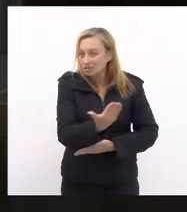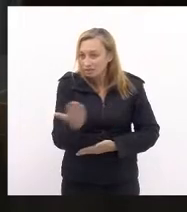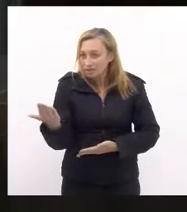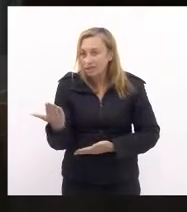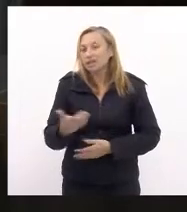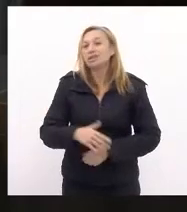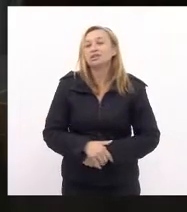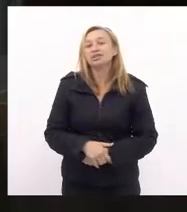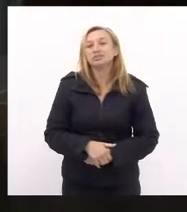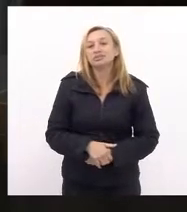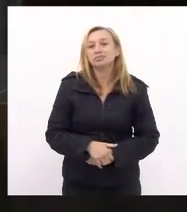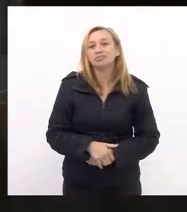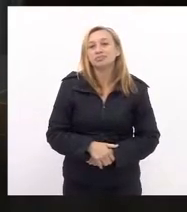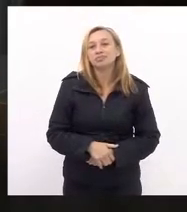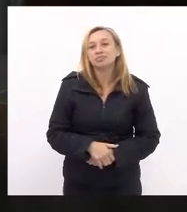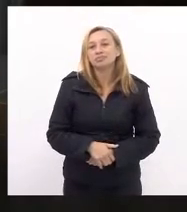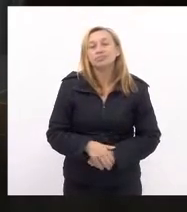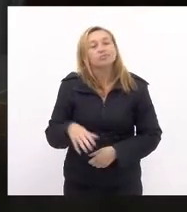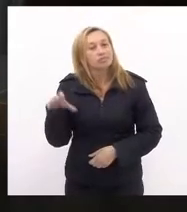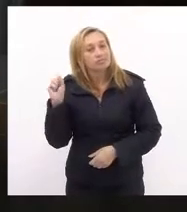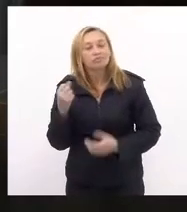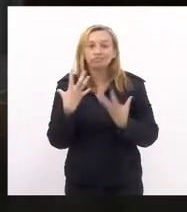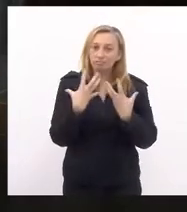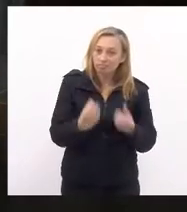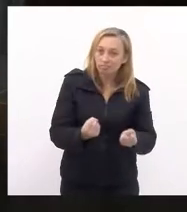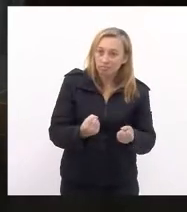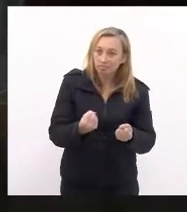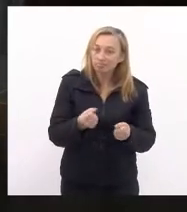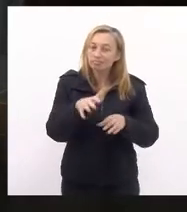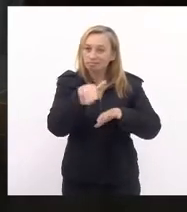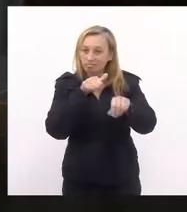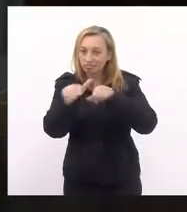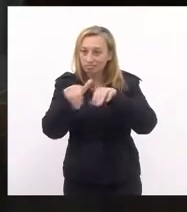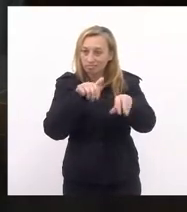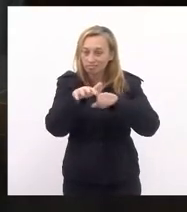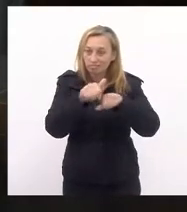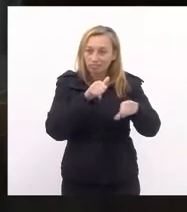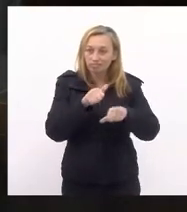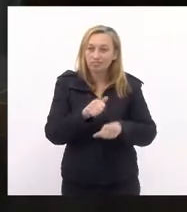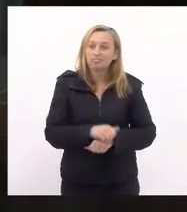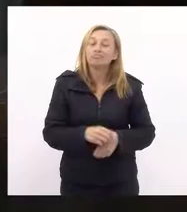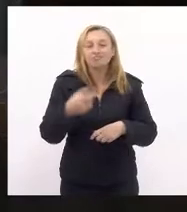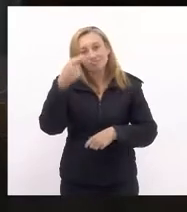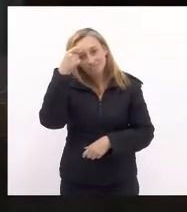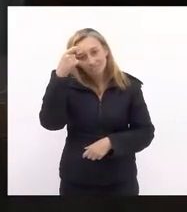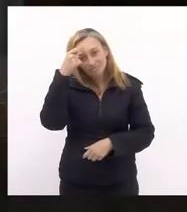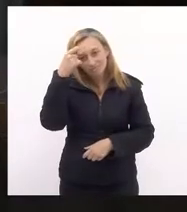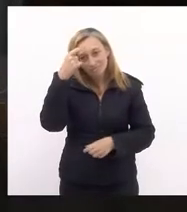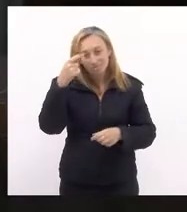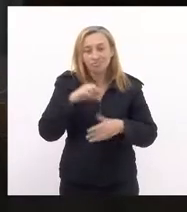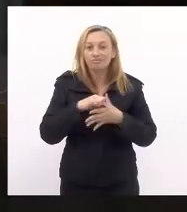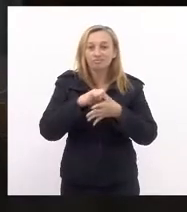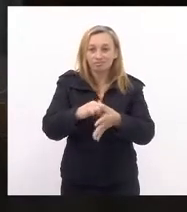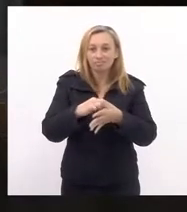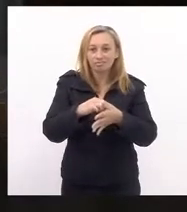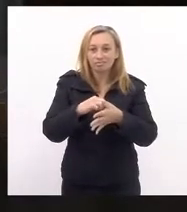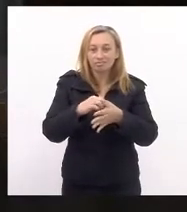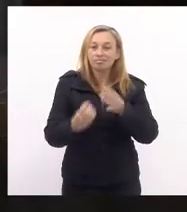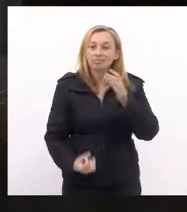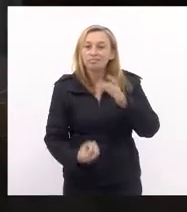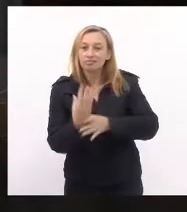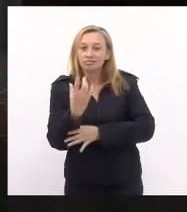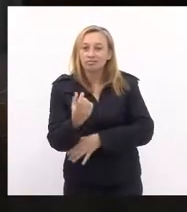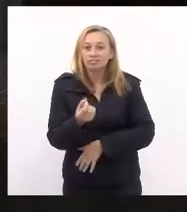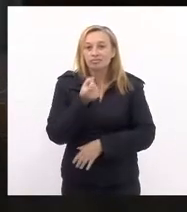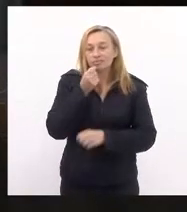um presente, que ouviram e aceitaram a convocação, tendo a consciência que são lideranças, formadores de